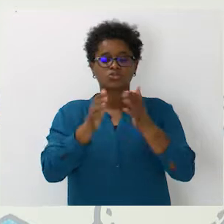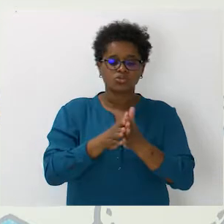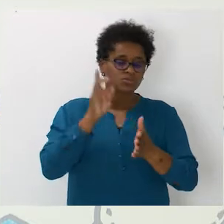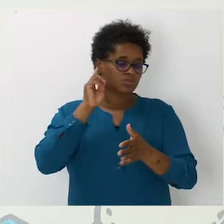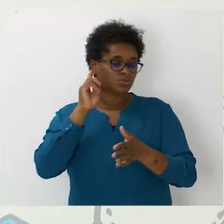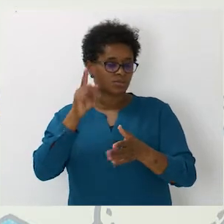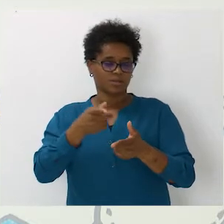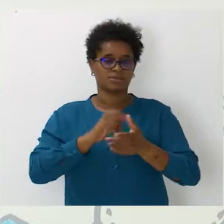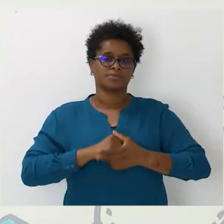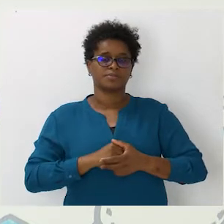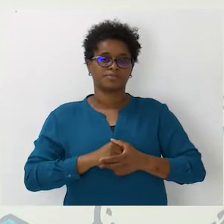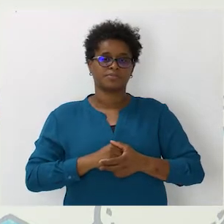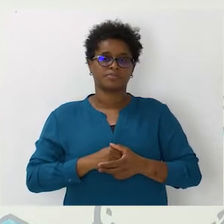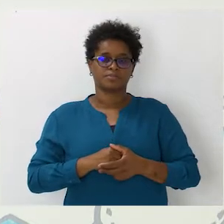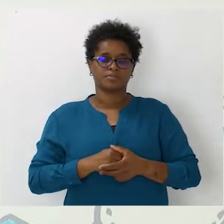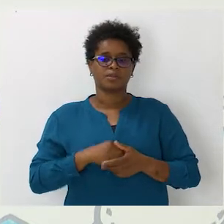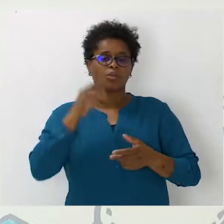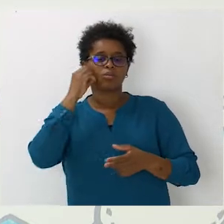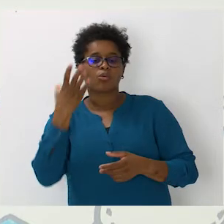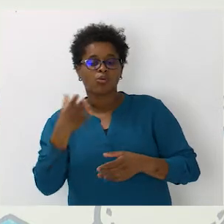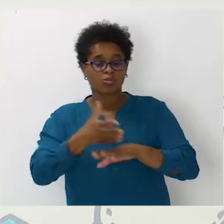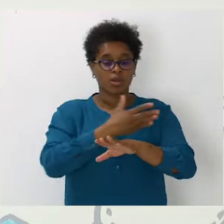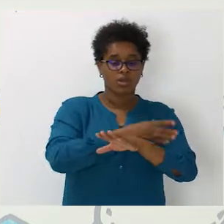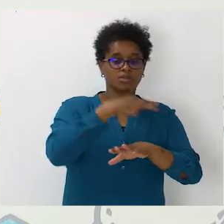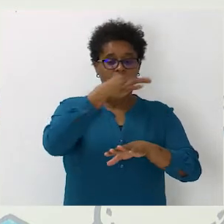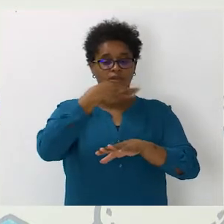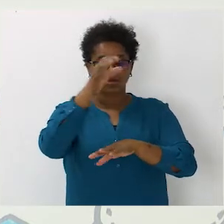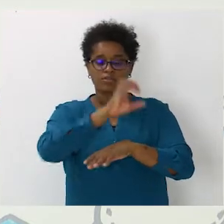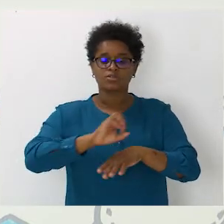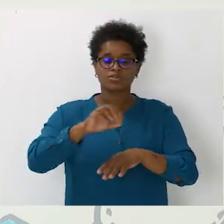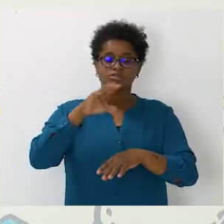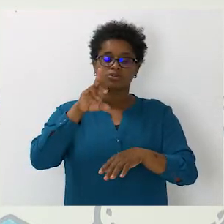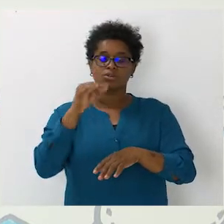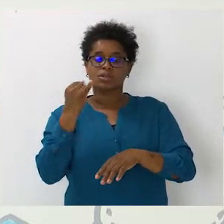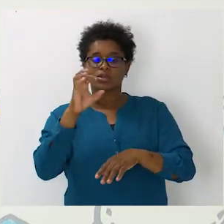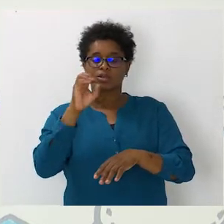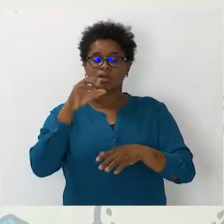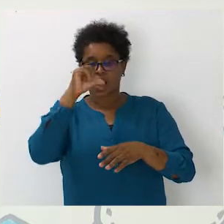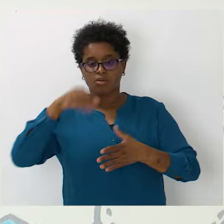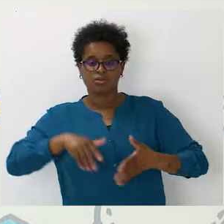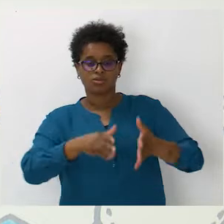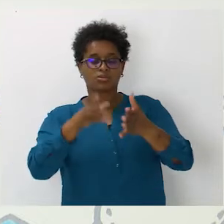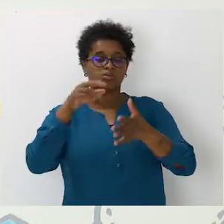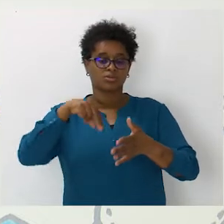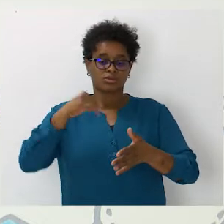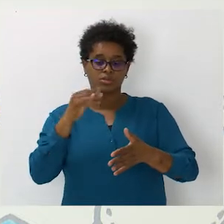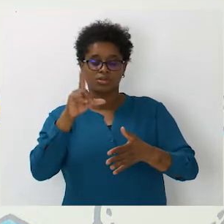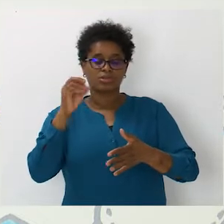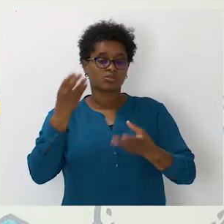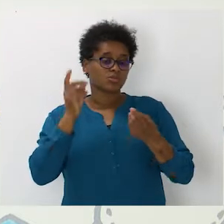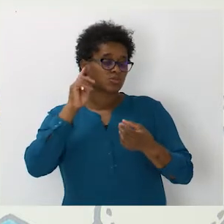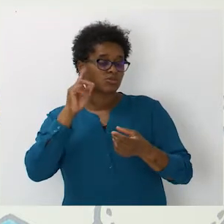importância do Rio Nilo. Como tinha-vos dito, que o Rio Nilo é muito importante e o